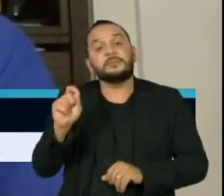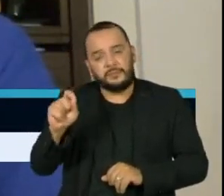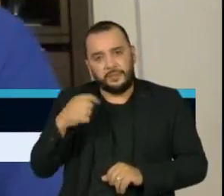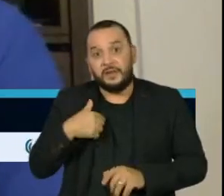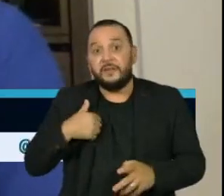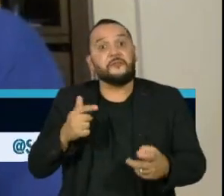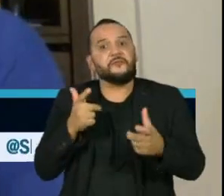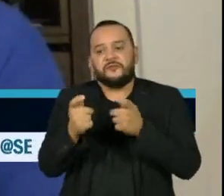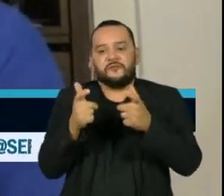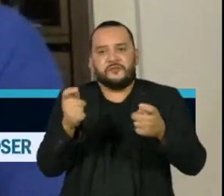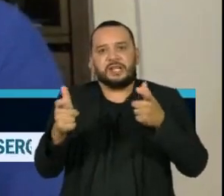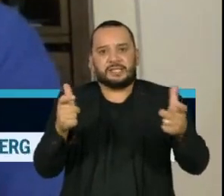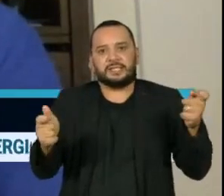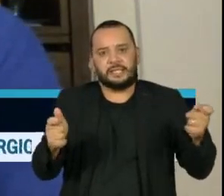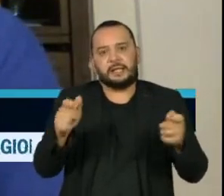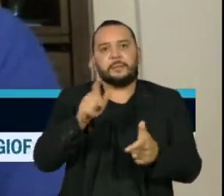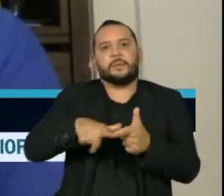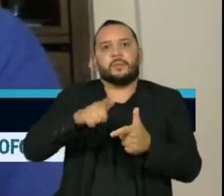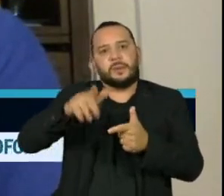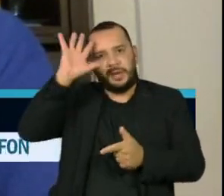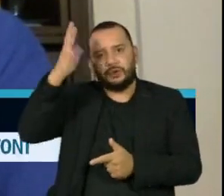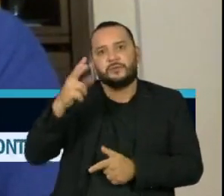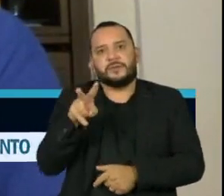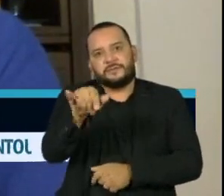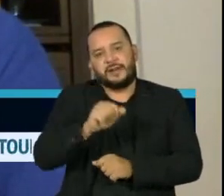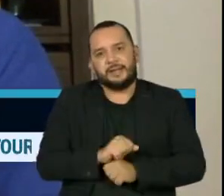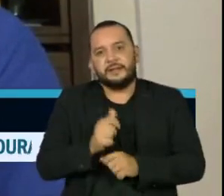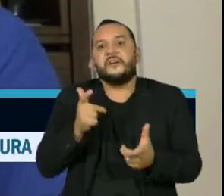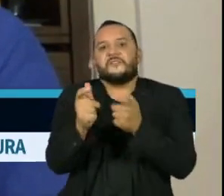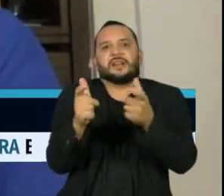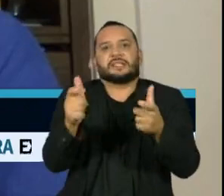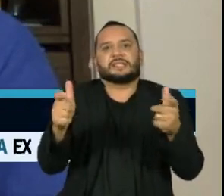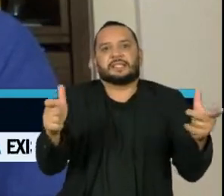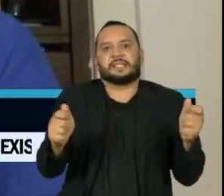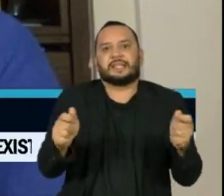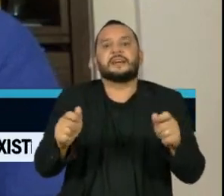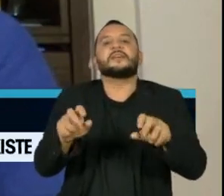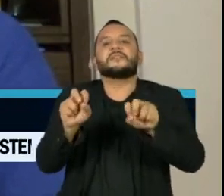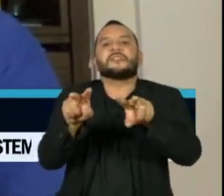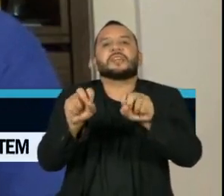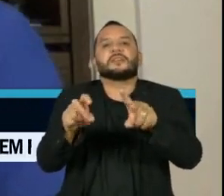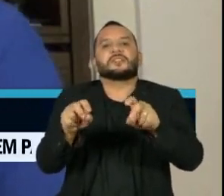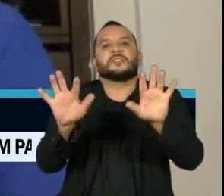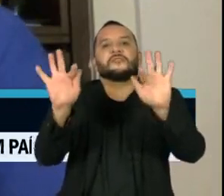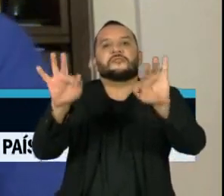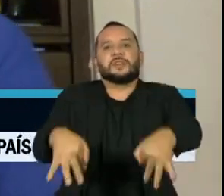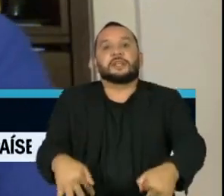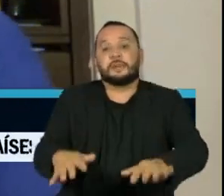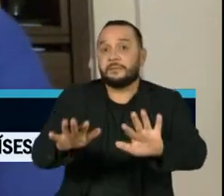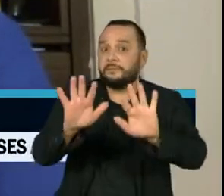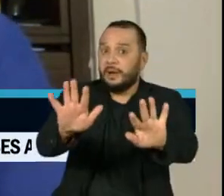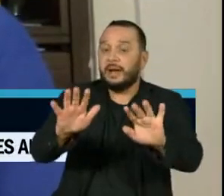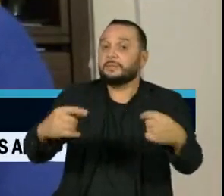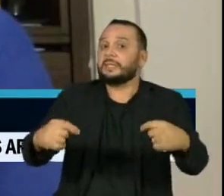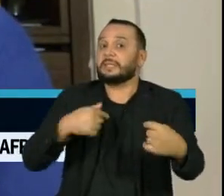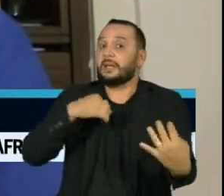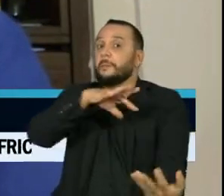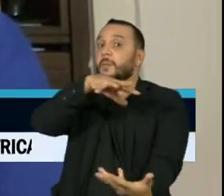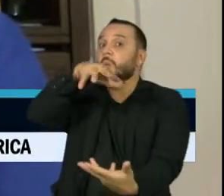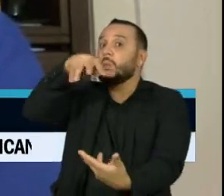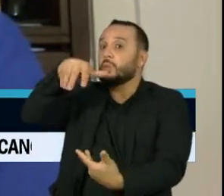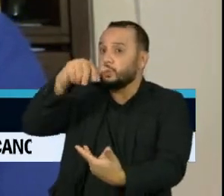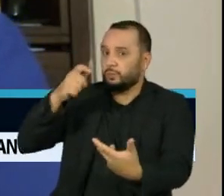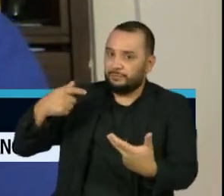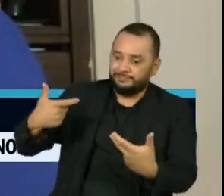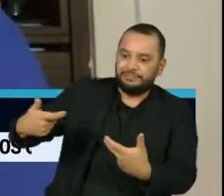pandemia. Então, a gente vai chegar ao final dessa pandemia quando a gente vacinar e vacinar globalmente, vacinar